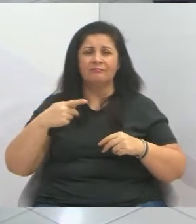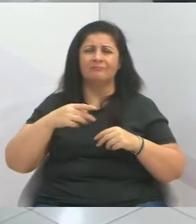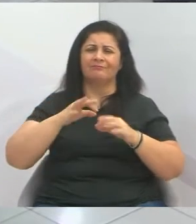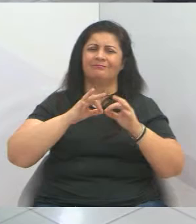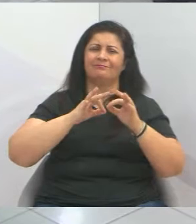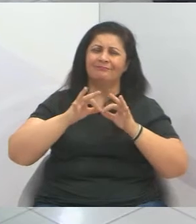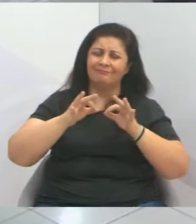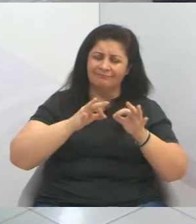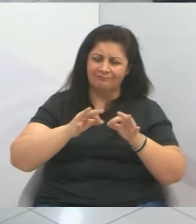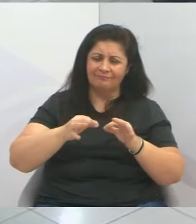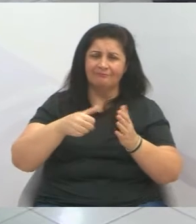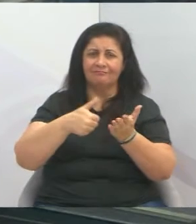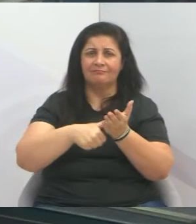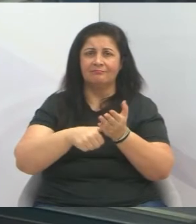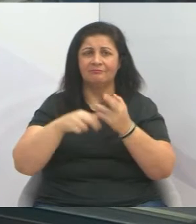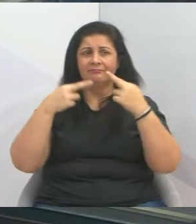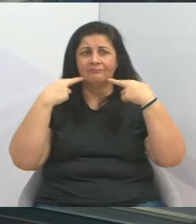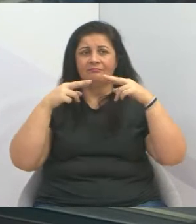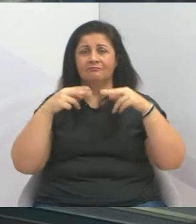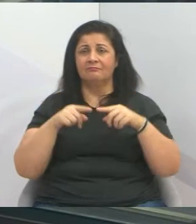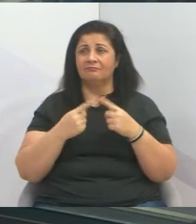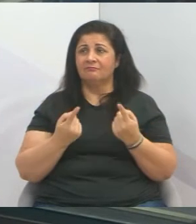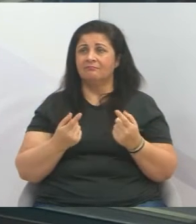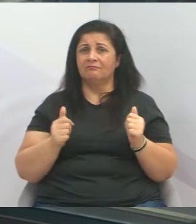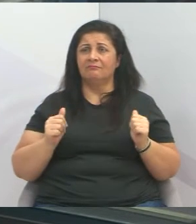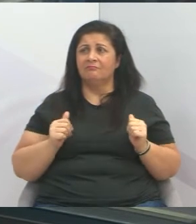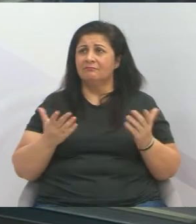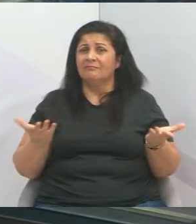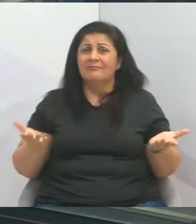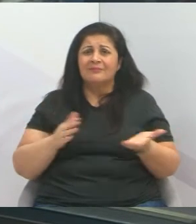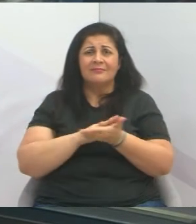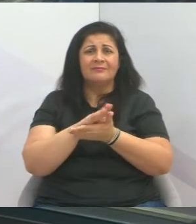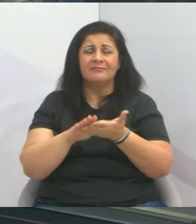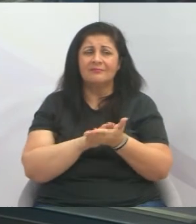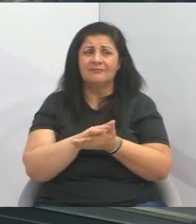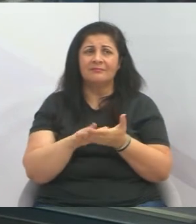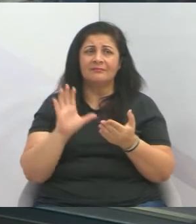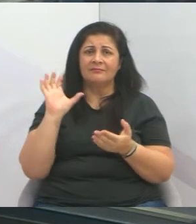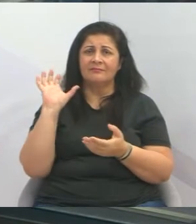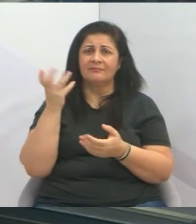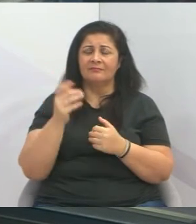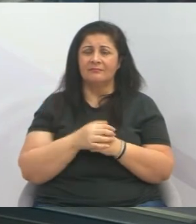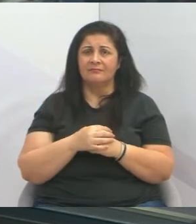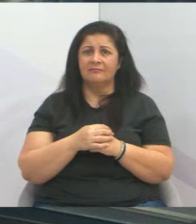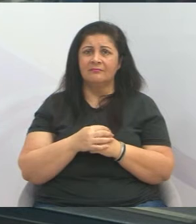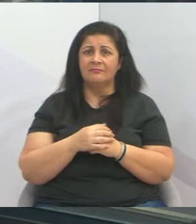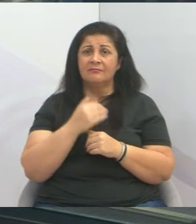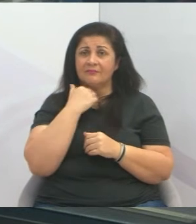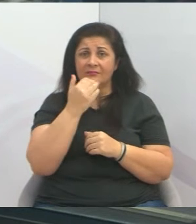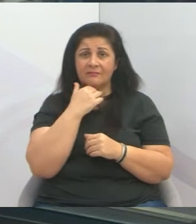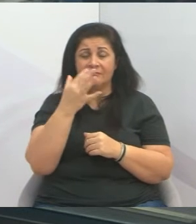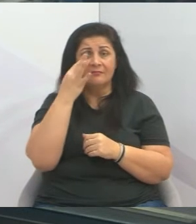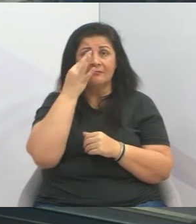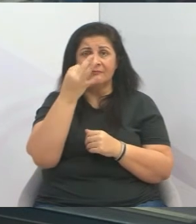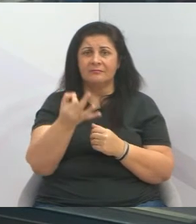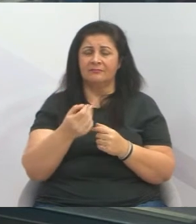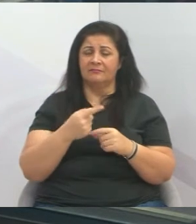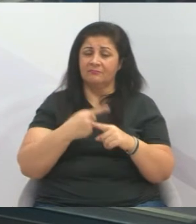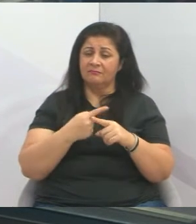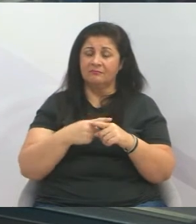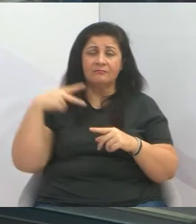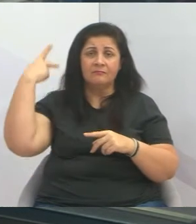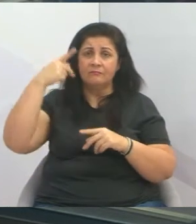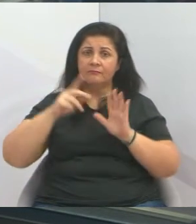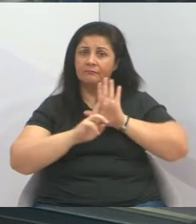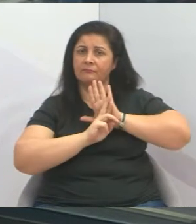informações Mas a gente não tá saindo do lugar e o vereador não tá sendo ouvido e aquele que representa o